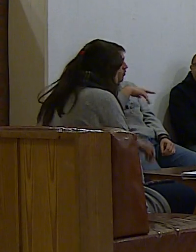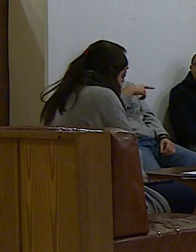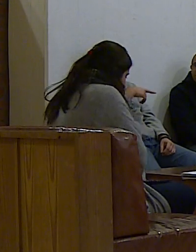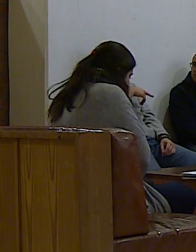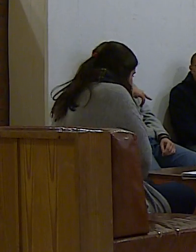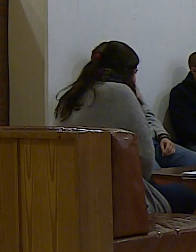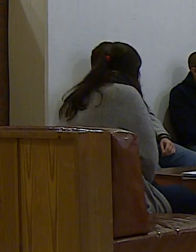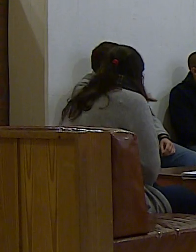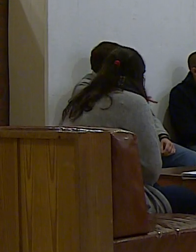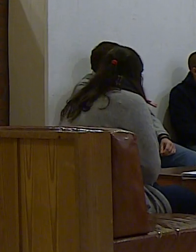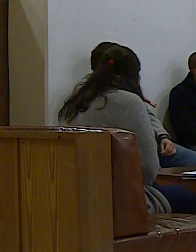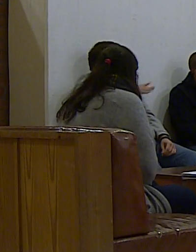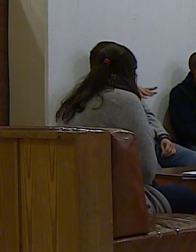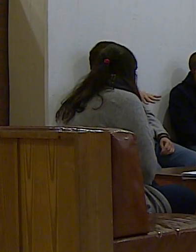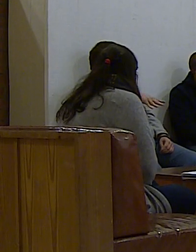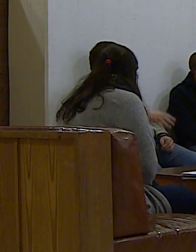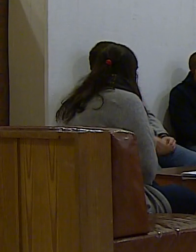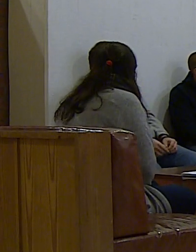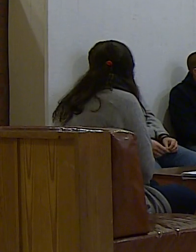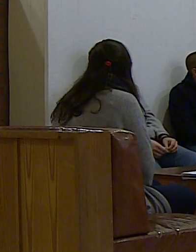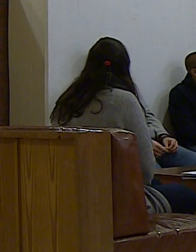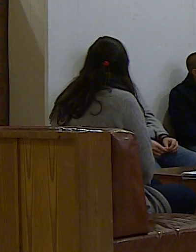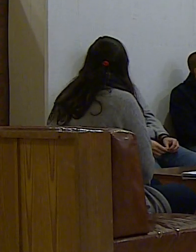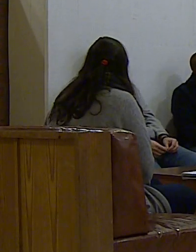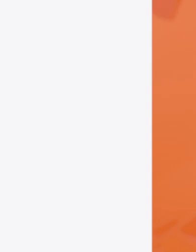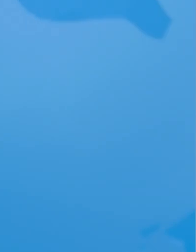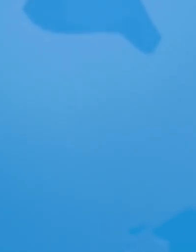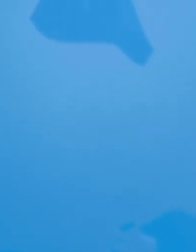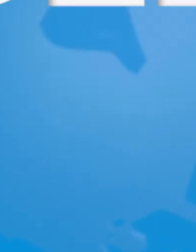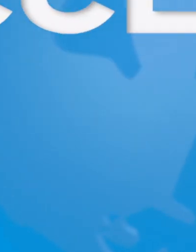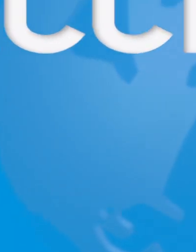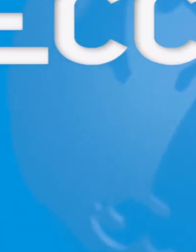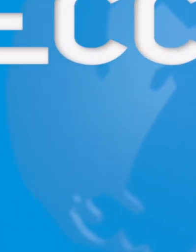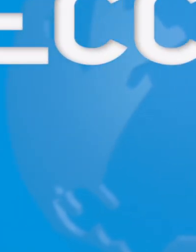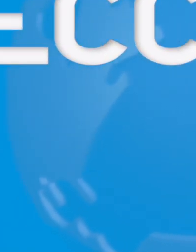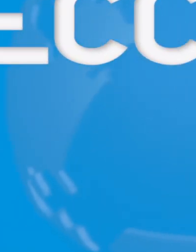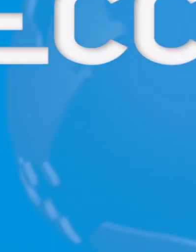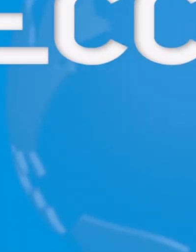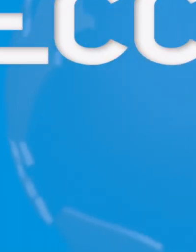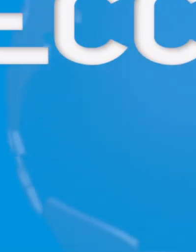300 portugueses.